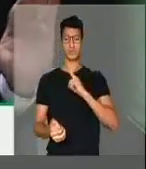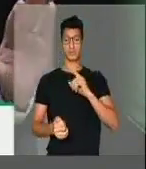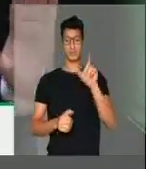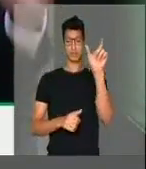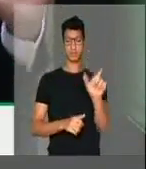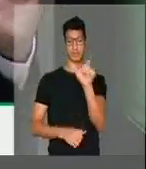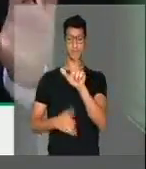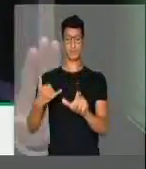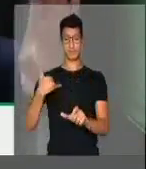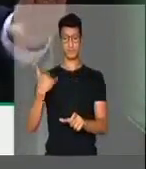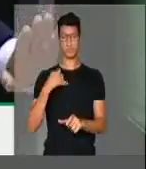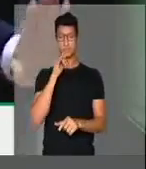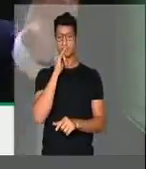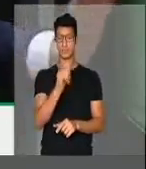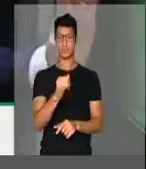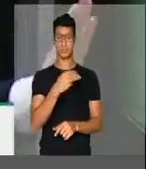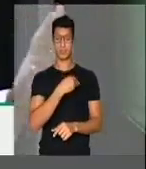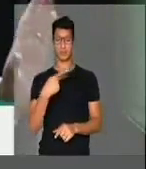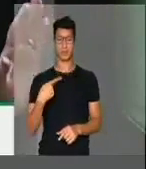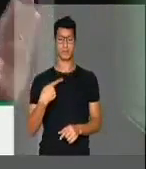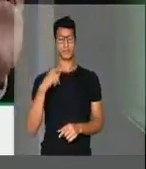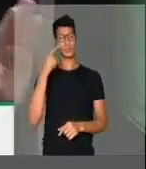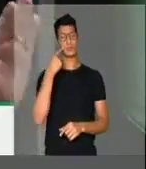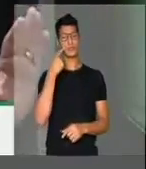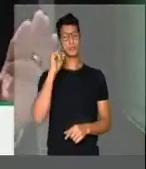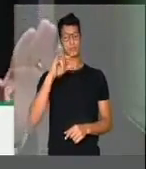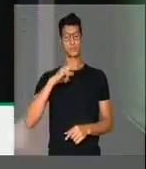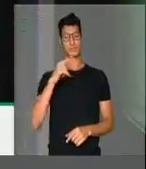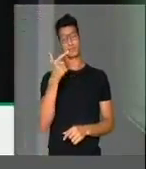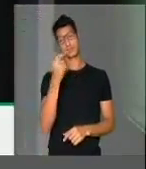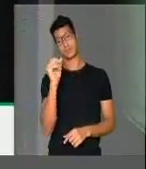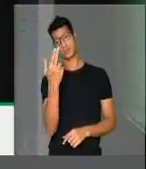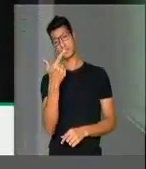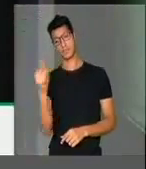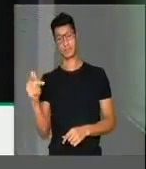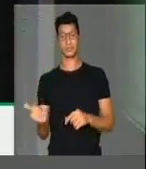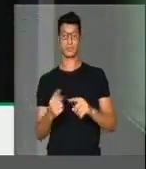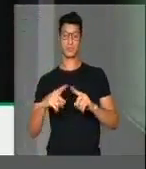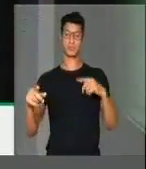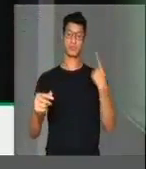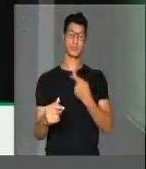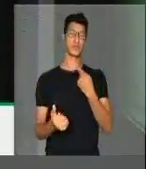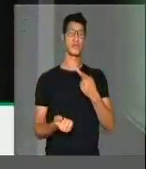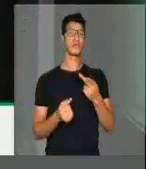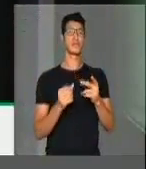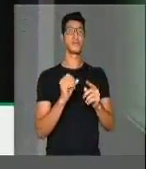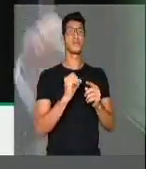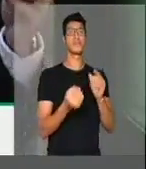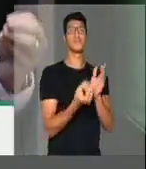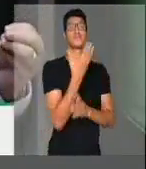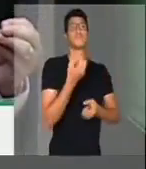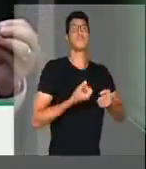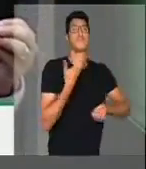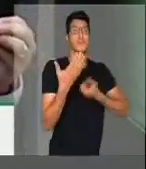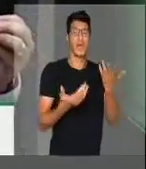tinha classificação etária. Se ele disse, o Ministério Público está averiguando se tinha ou não tinha, mas a gente está falando do excesso,